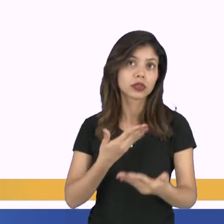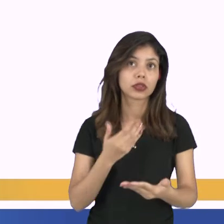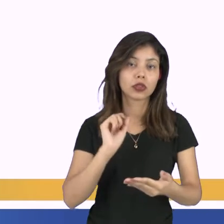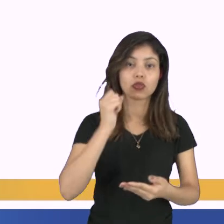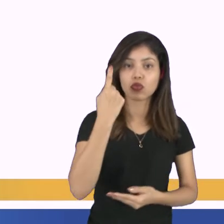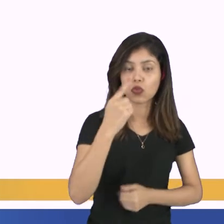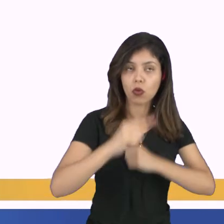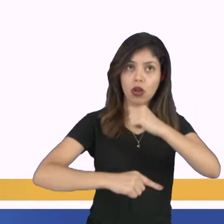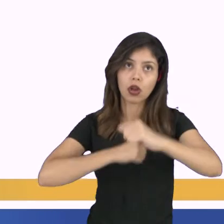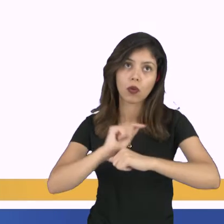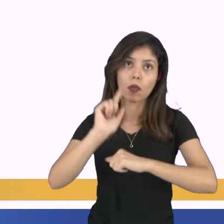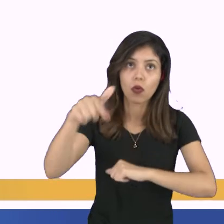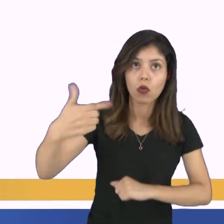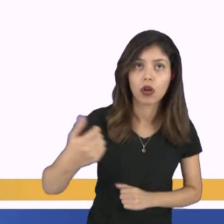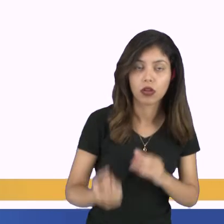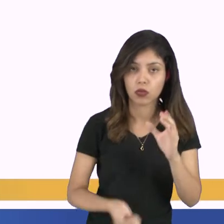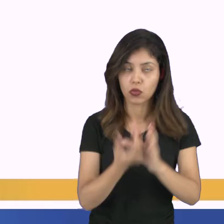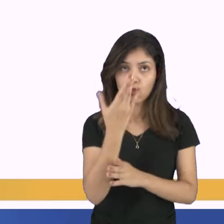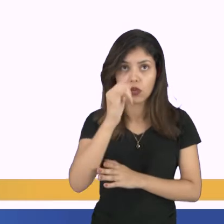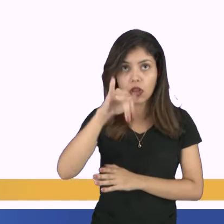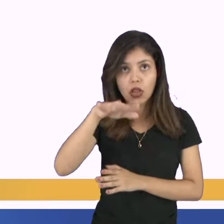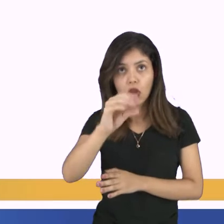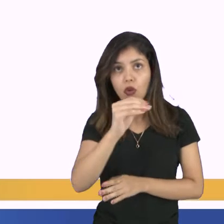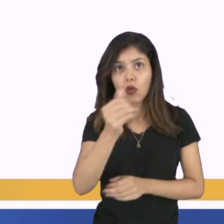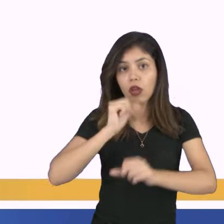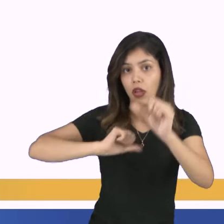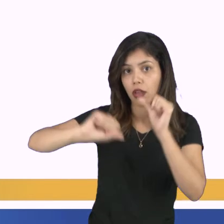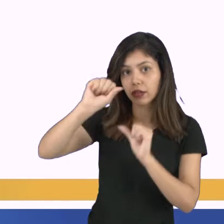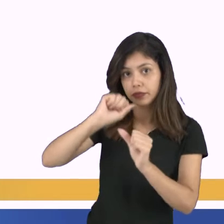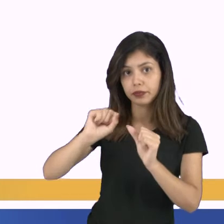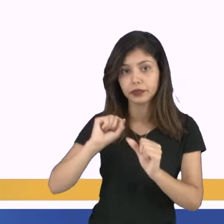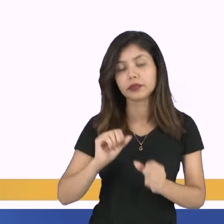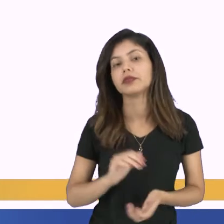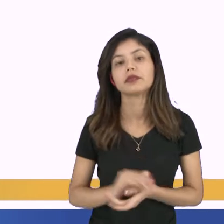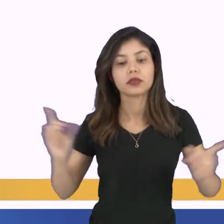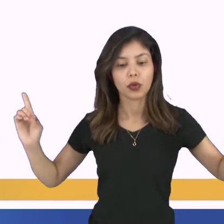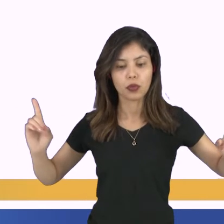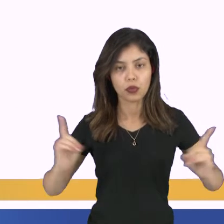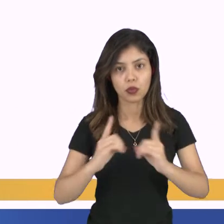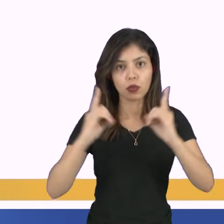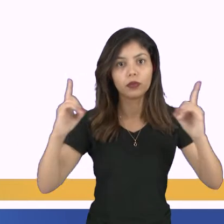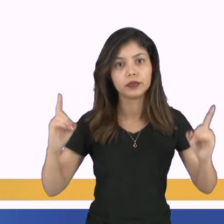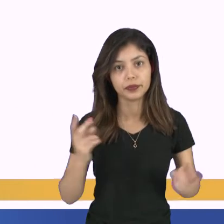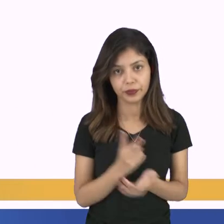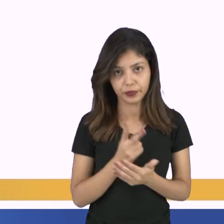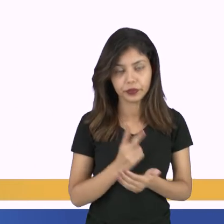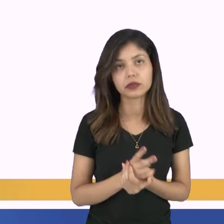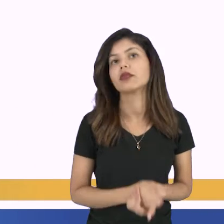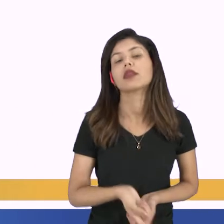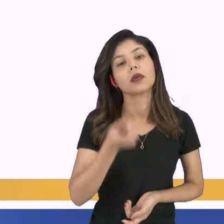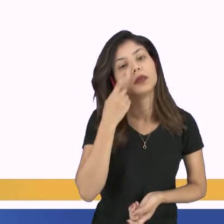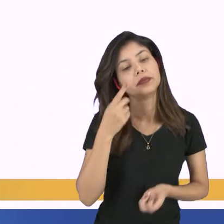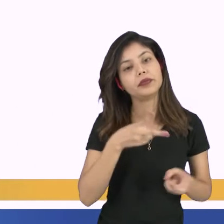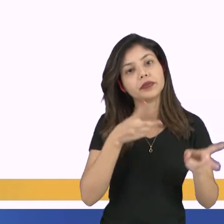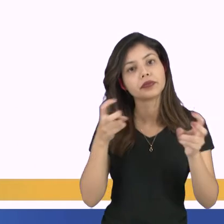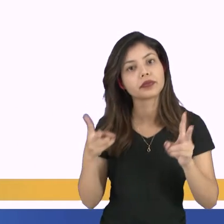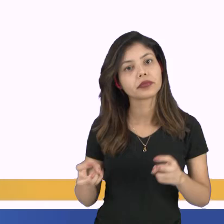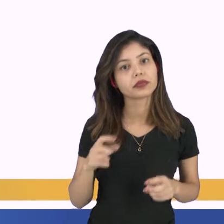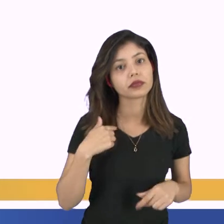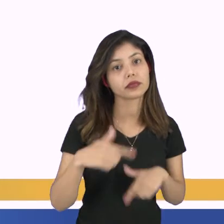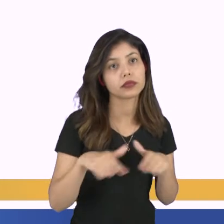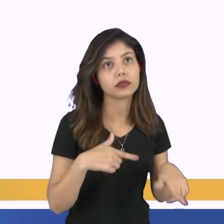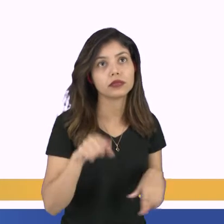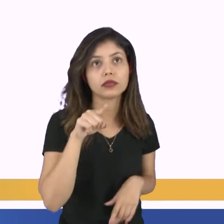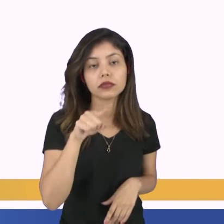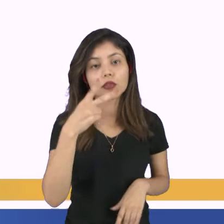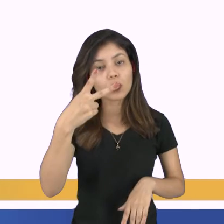outro, dando origem a íons de cargas contrárias que se atraem, ok? Então, o que a gente pode observar? A gente